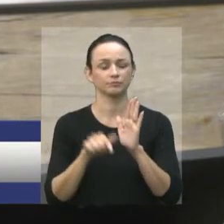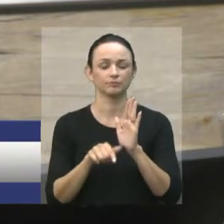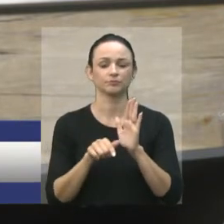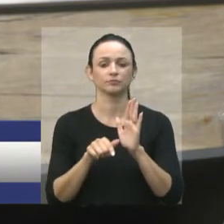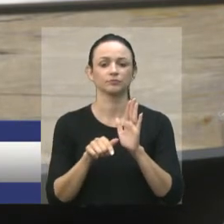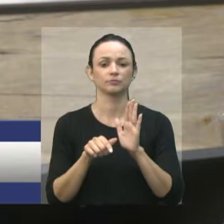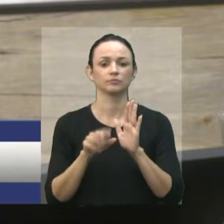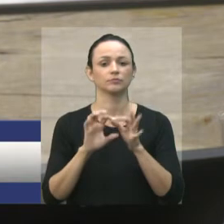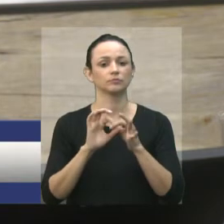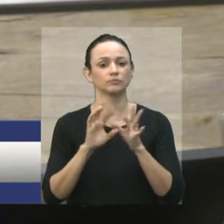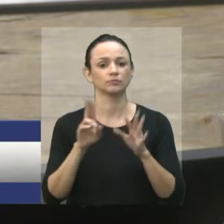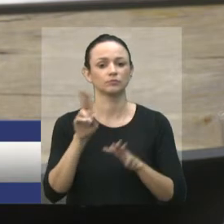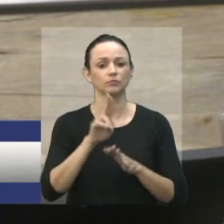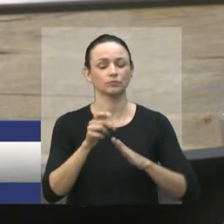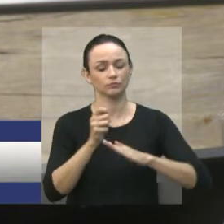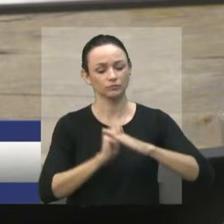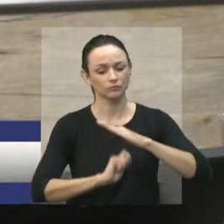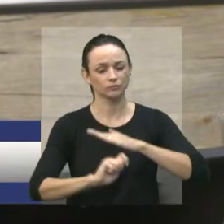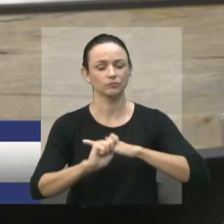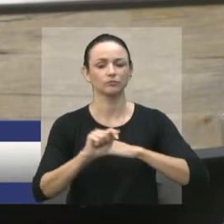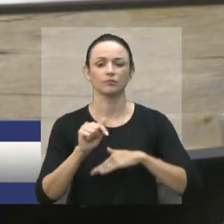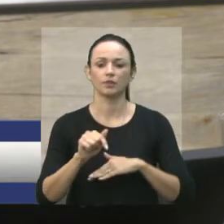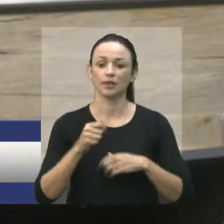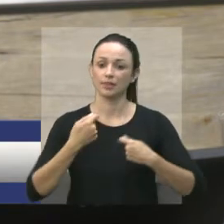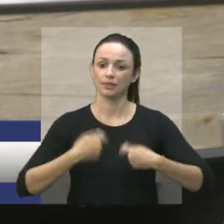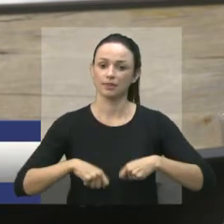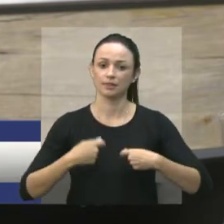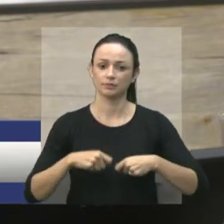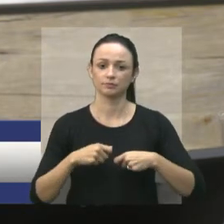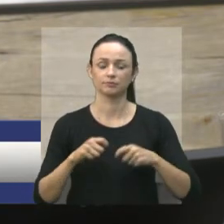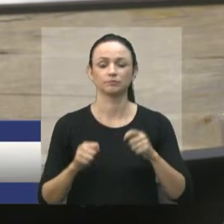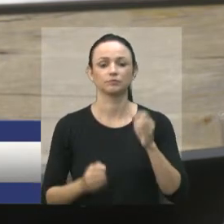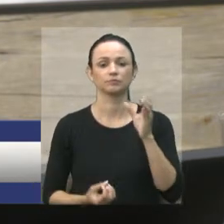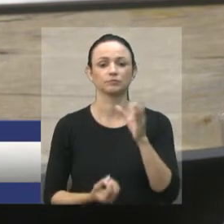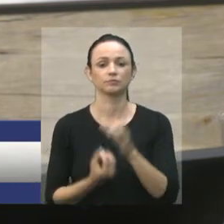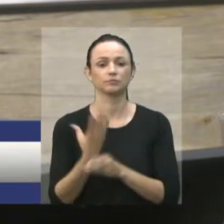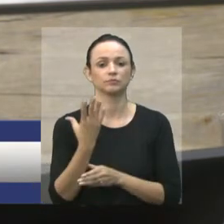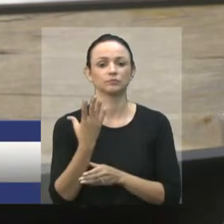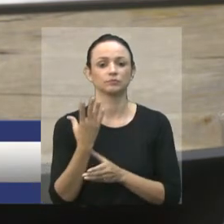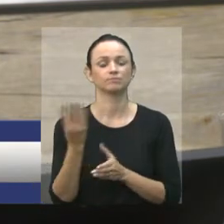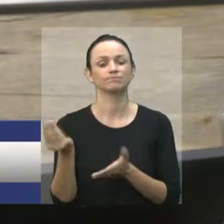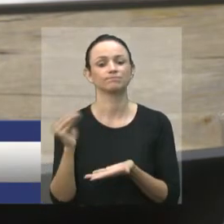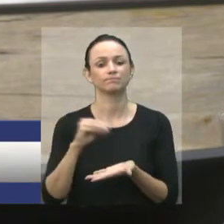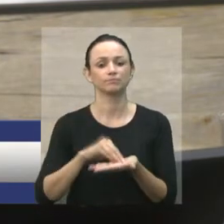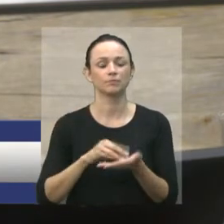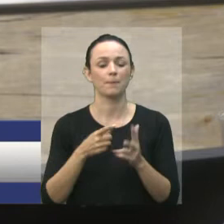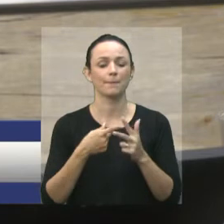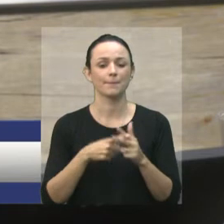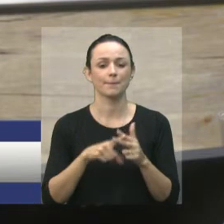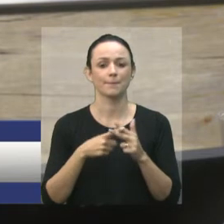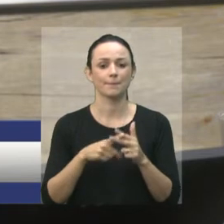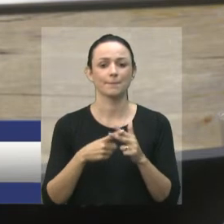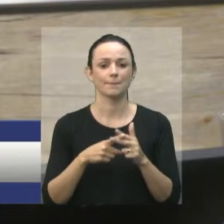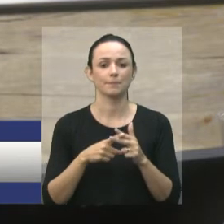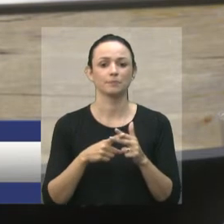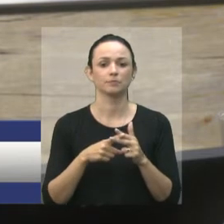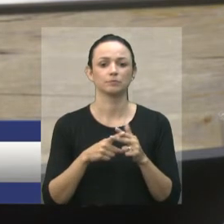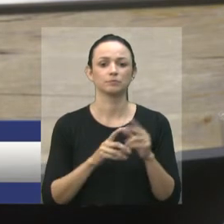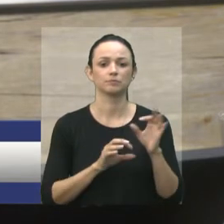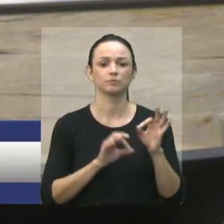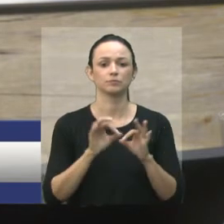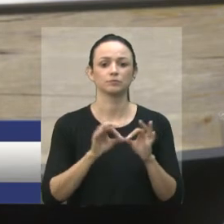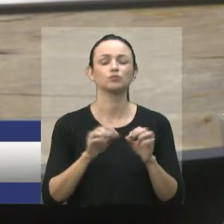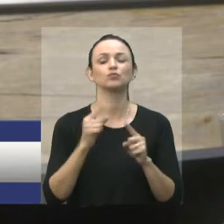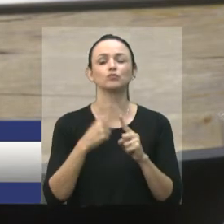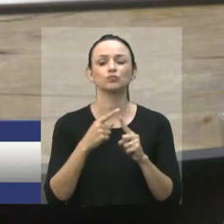finais, autorizando a promoção dos investimentos necessários para a criação, implementação e manutenção de programas